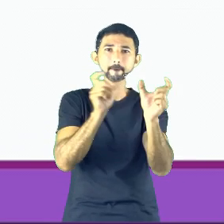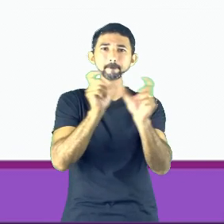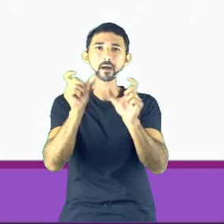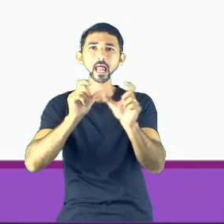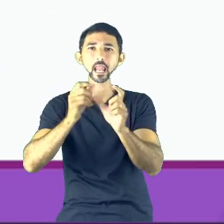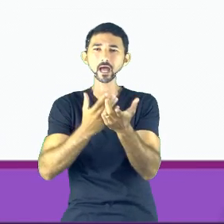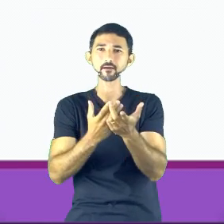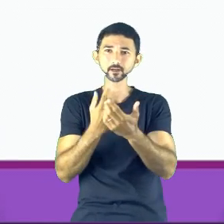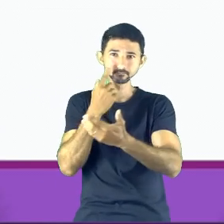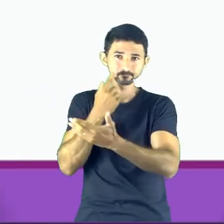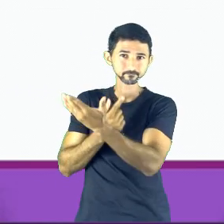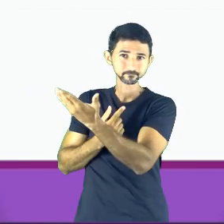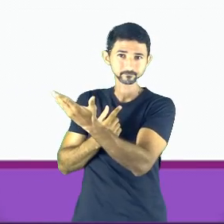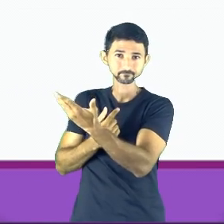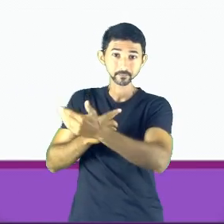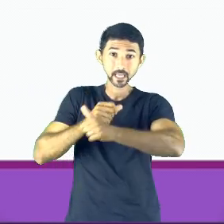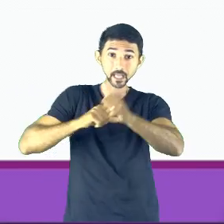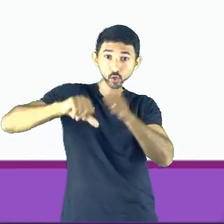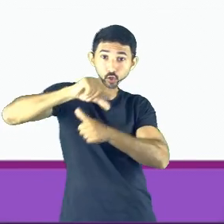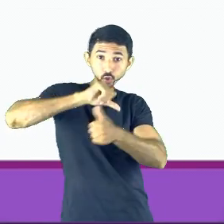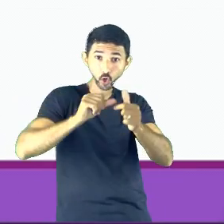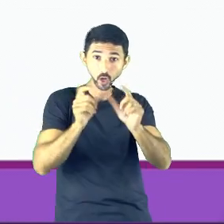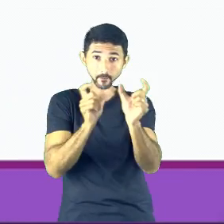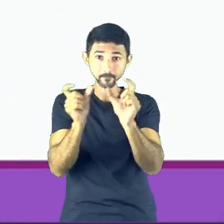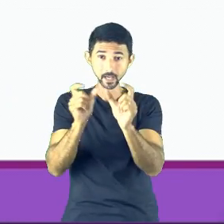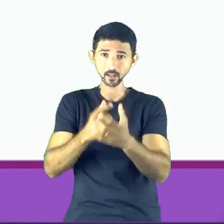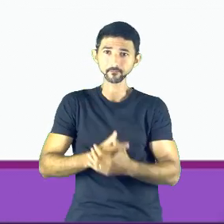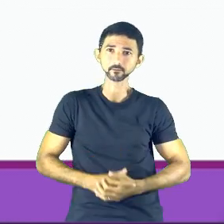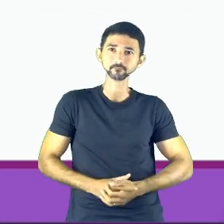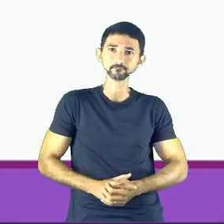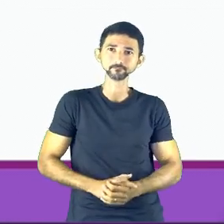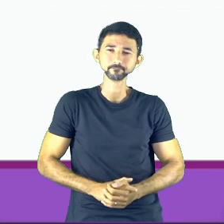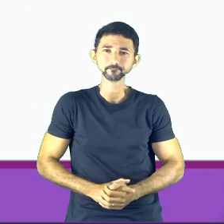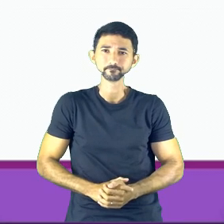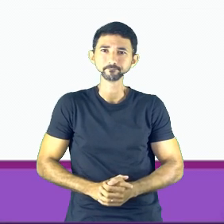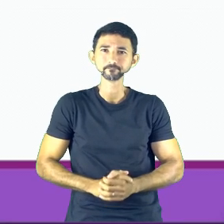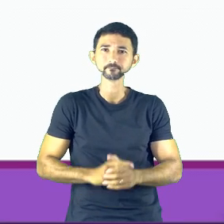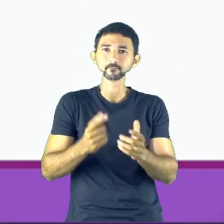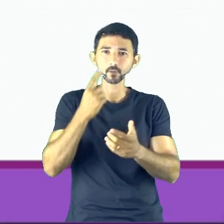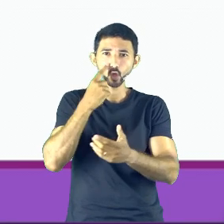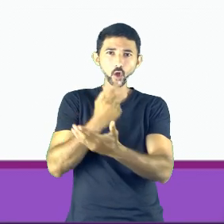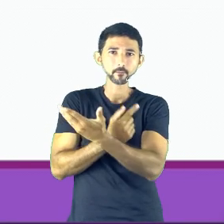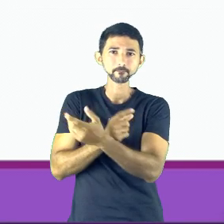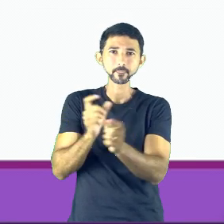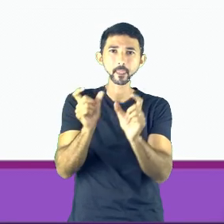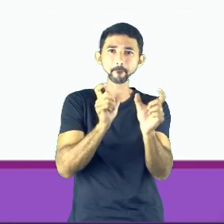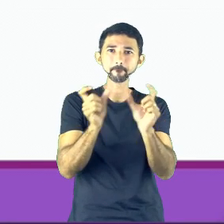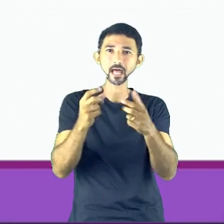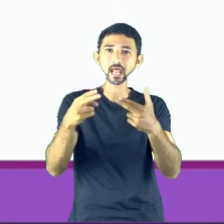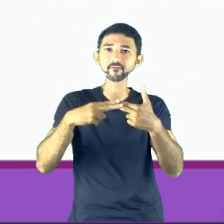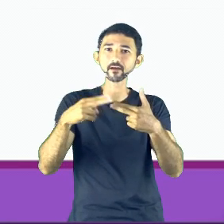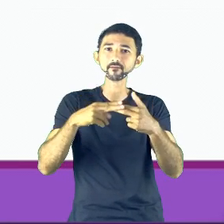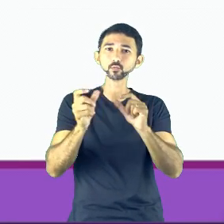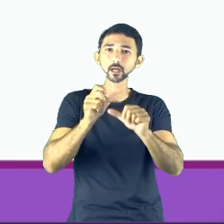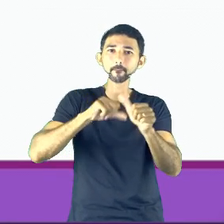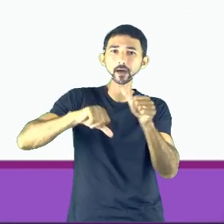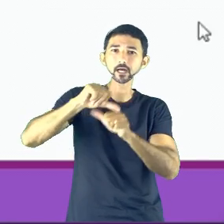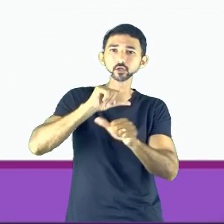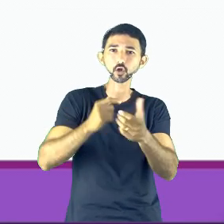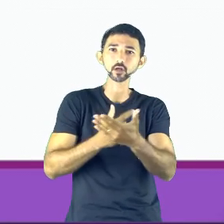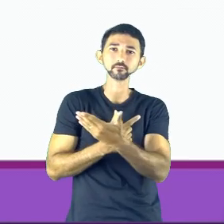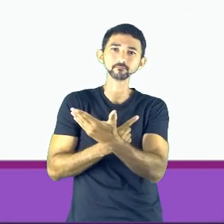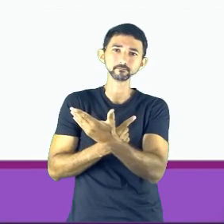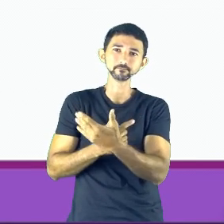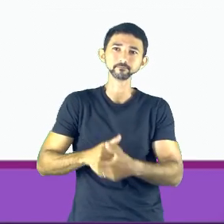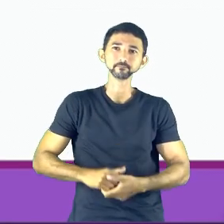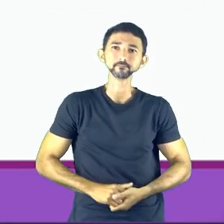Vamos substituir as palavras destacadas nos trechos do texto por outras do quadro abaixo. Essas são as palavras que nós usaremos